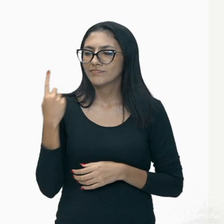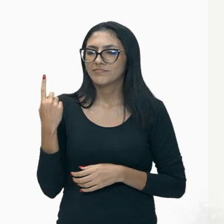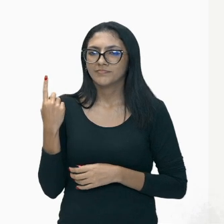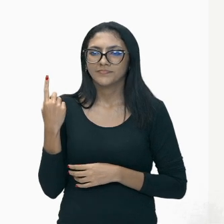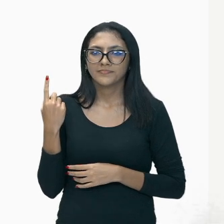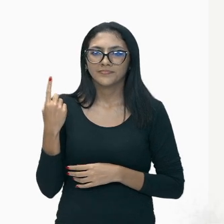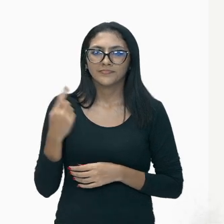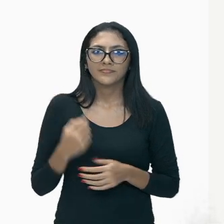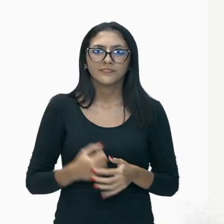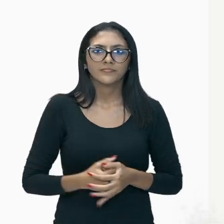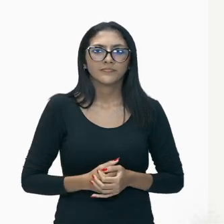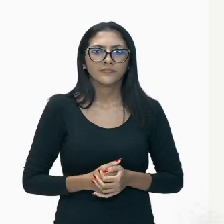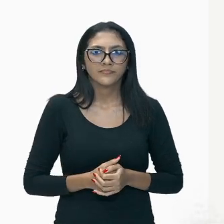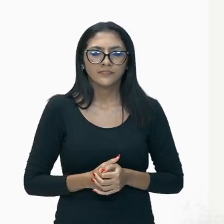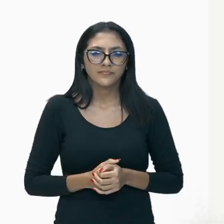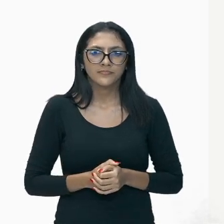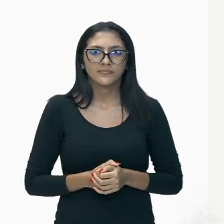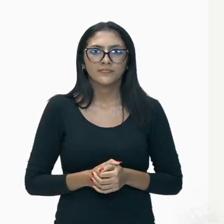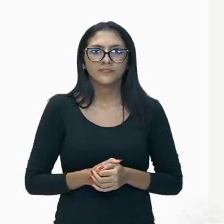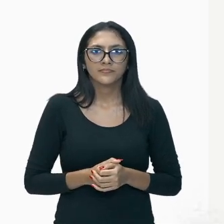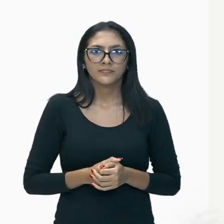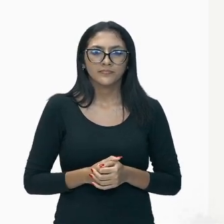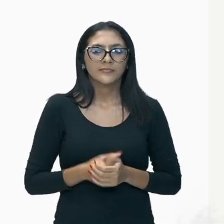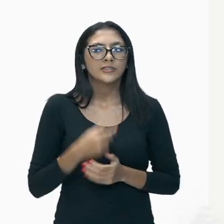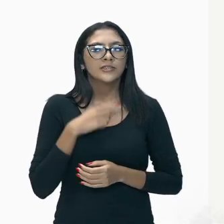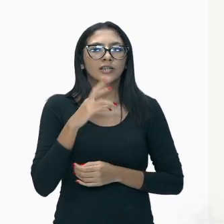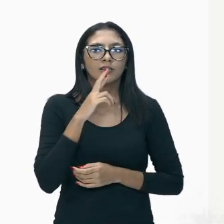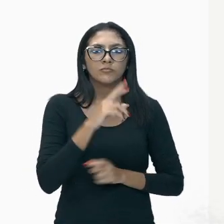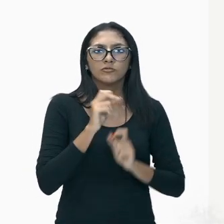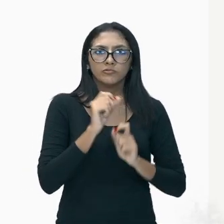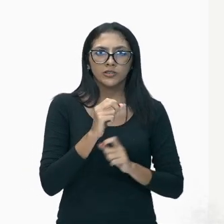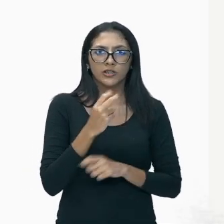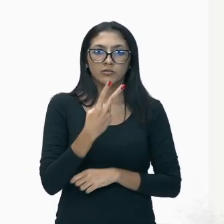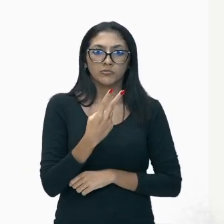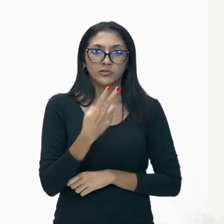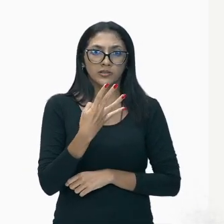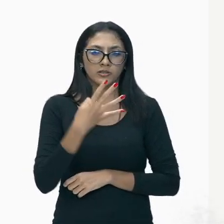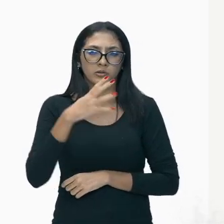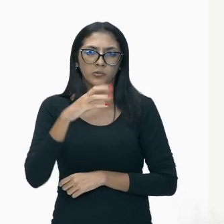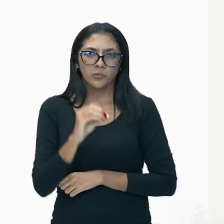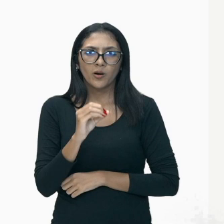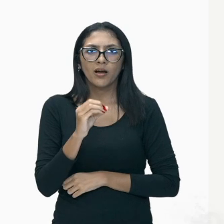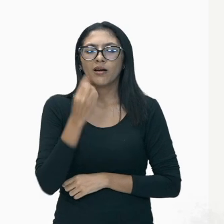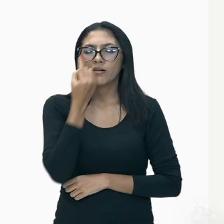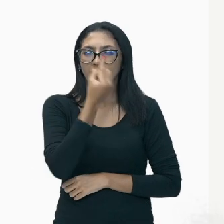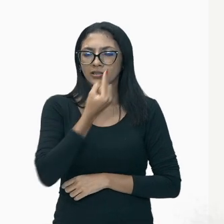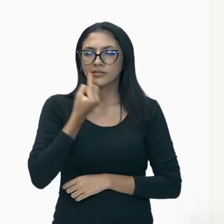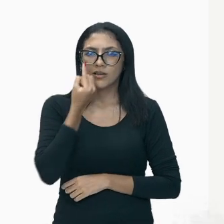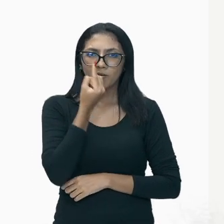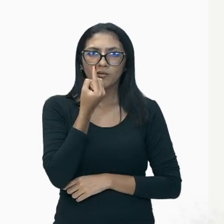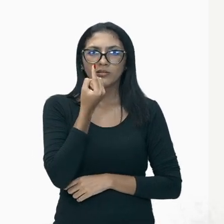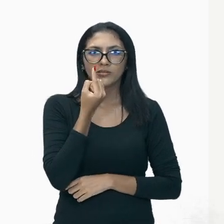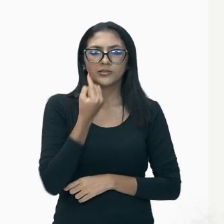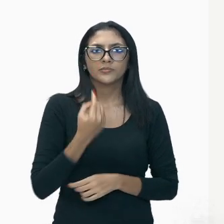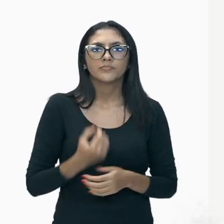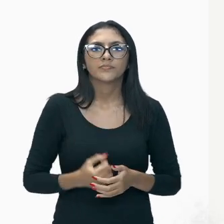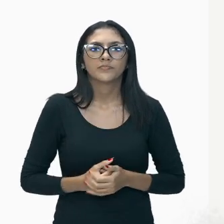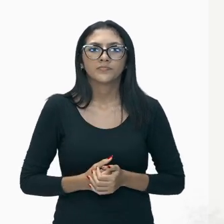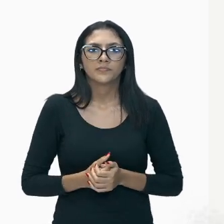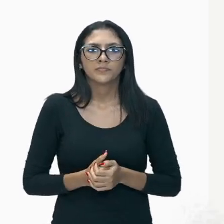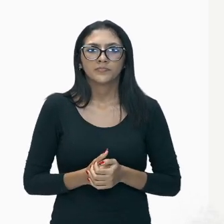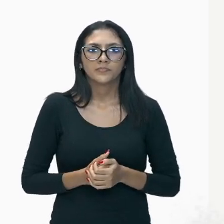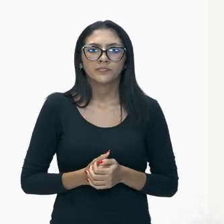vezes 30 vezes o 1, que equivale a 240 horas.